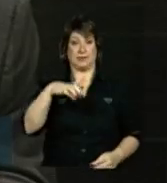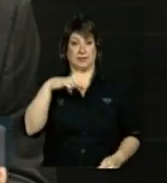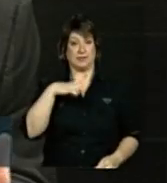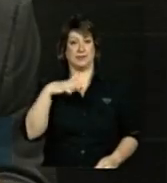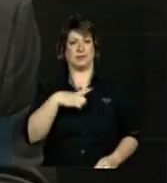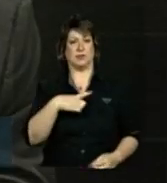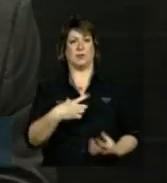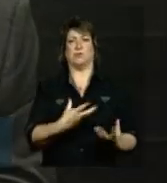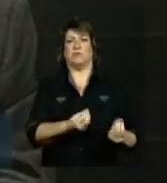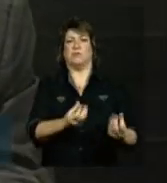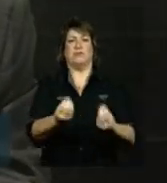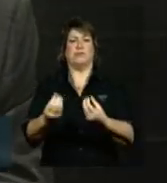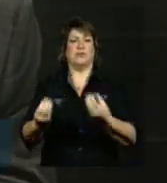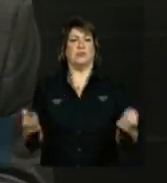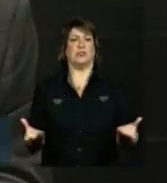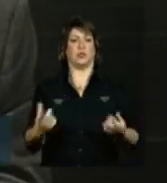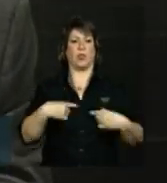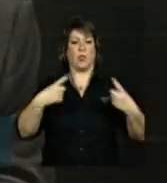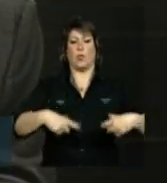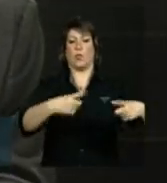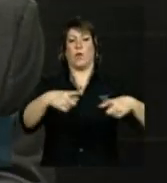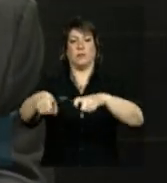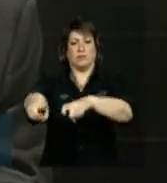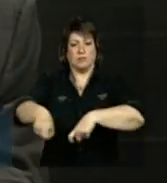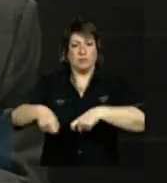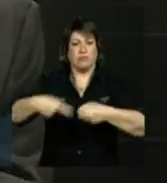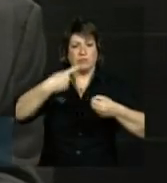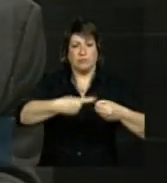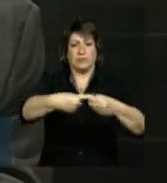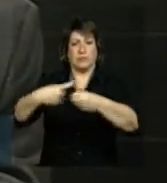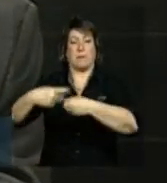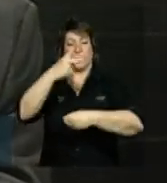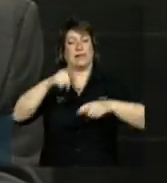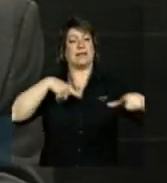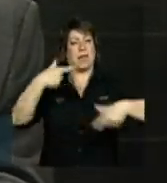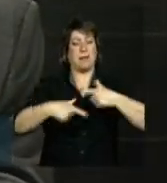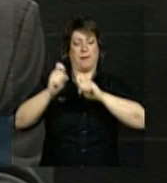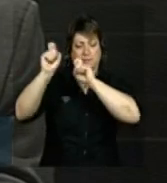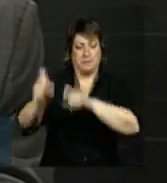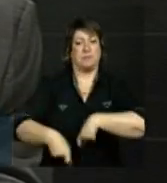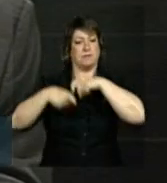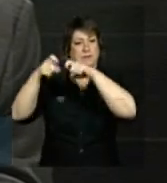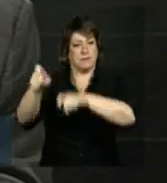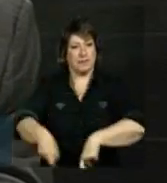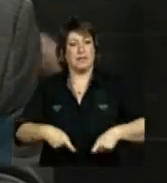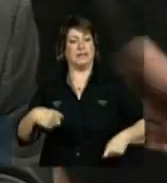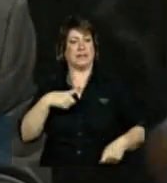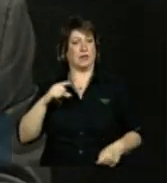um universo muito grande de propriedades rurais, que são propriedades de agricultores familiares, né. Nós temos aí